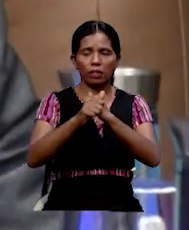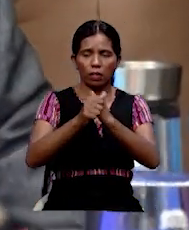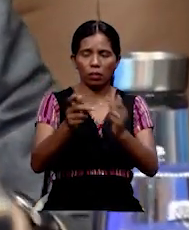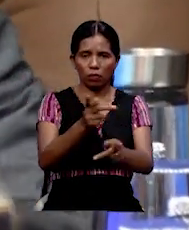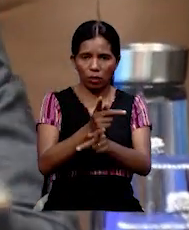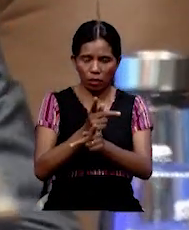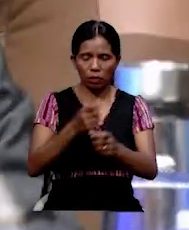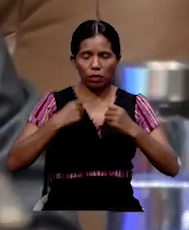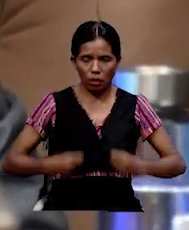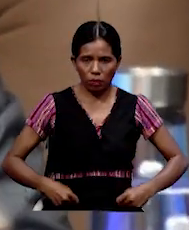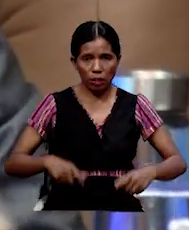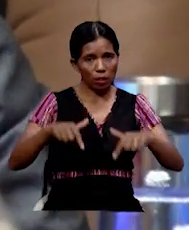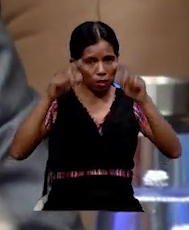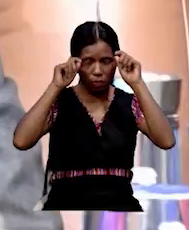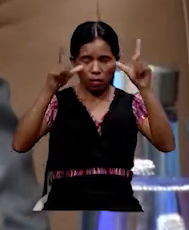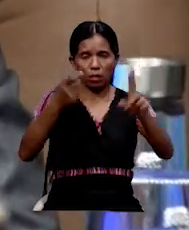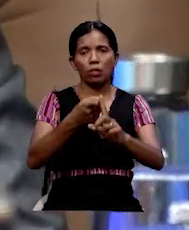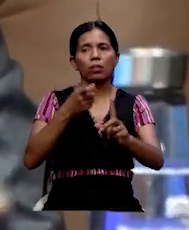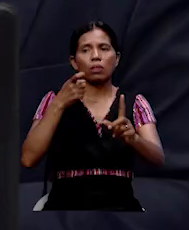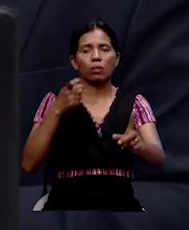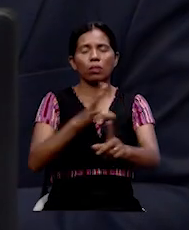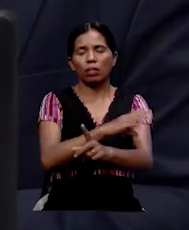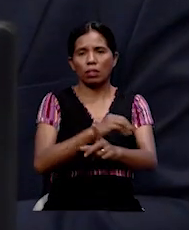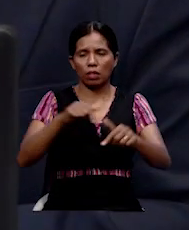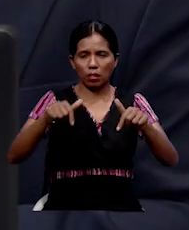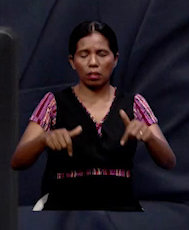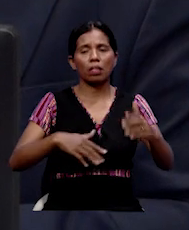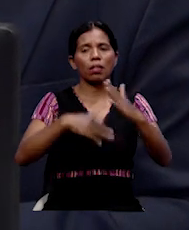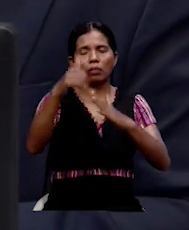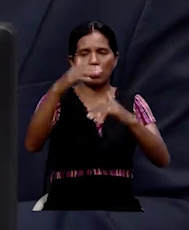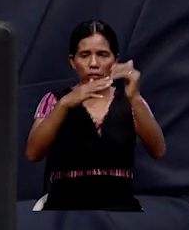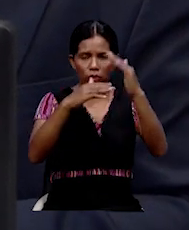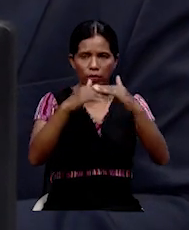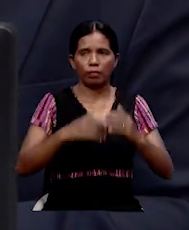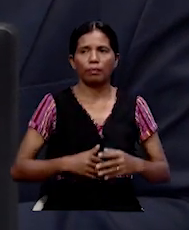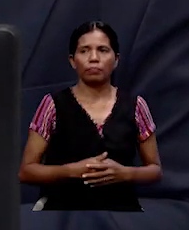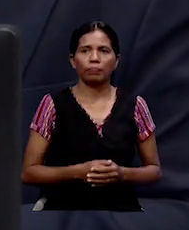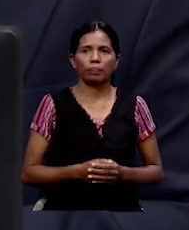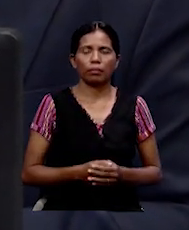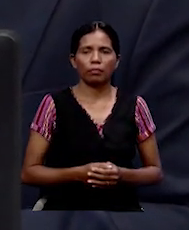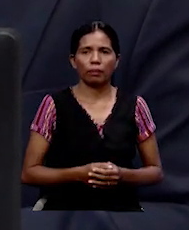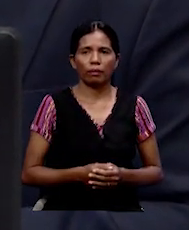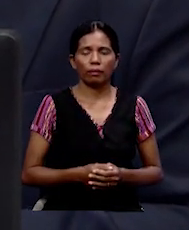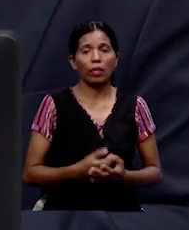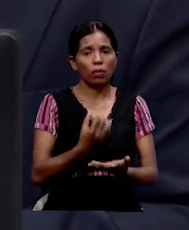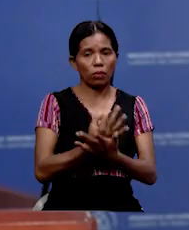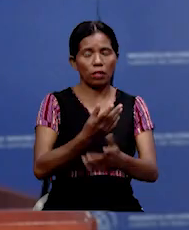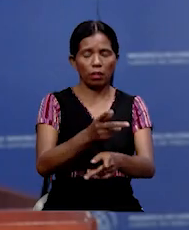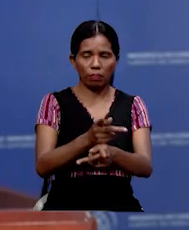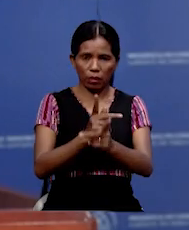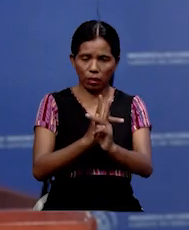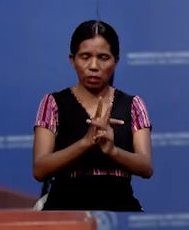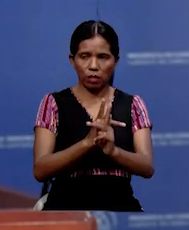Saúde e Timor-Leste e o seu melhoras rápida e a infraestrutura. Empréstimo, não é empréstimo, não